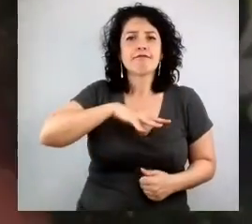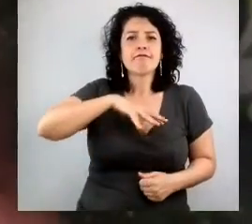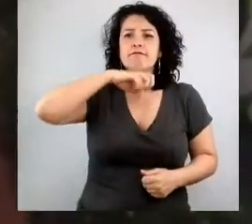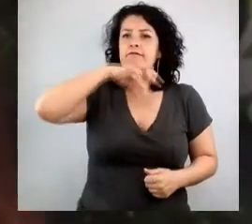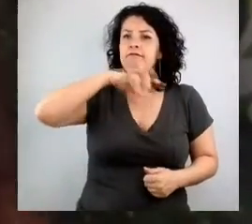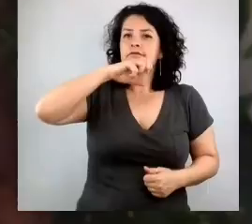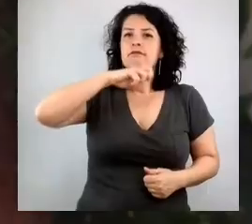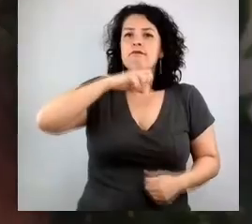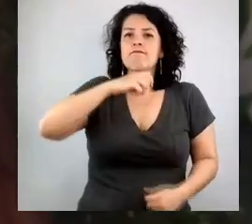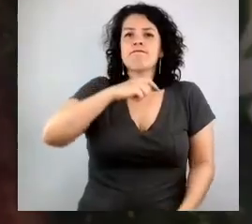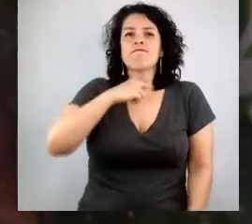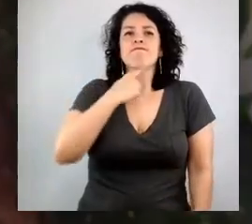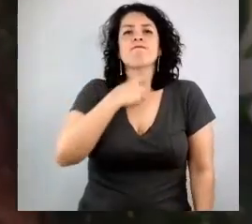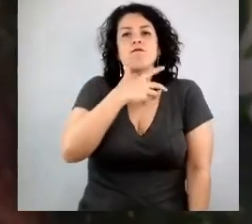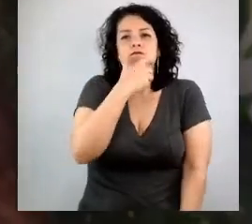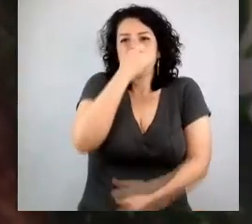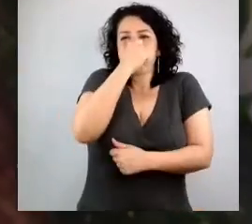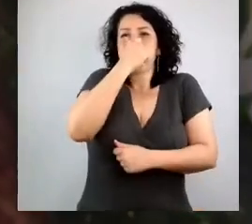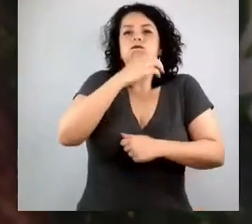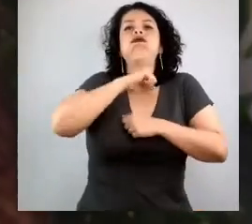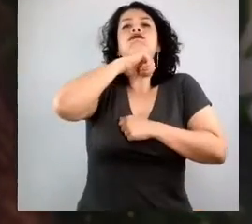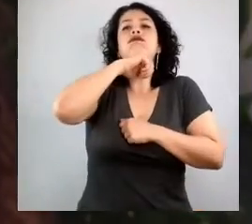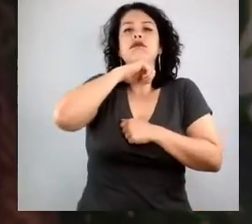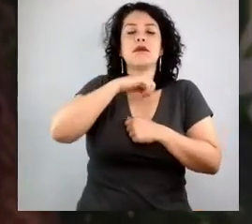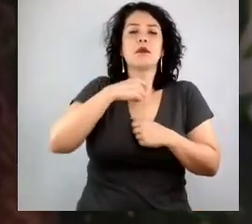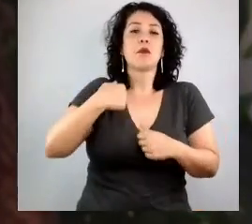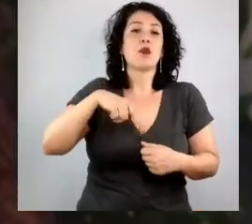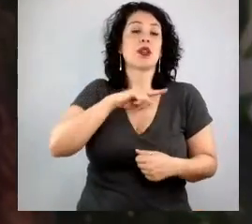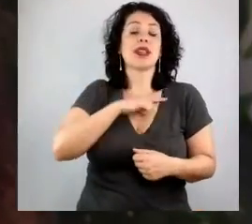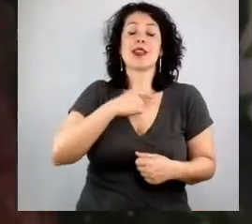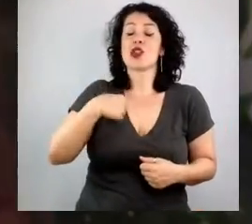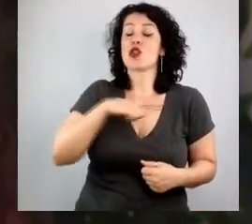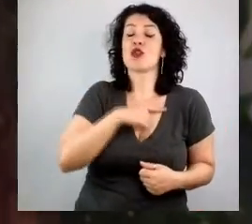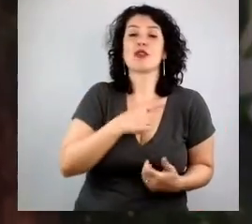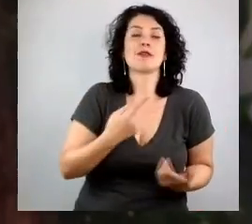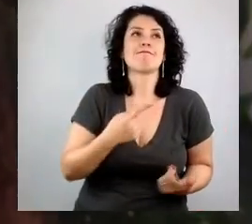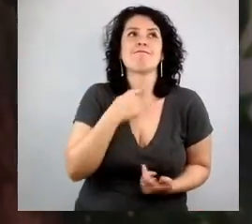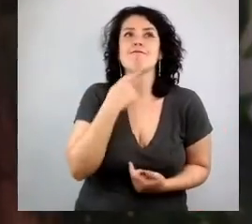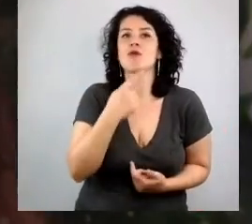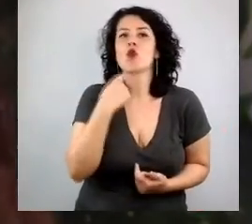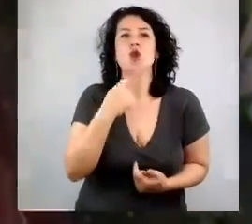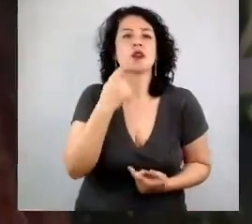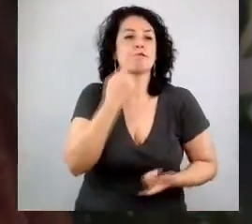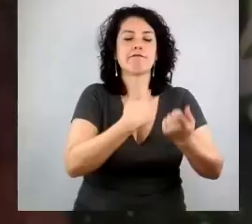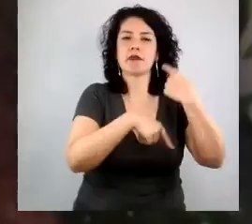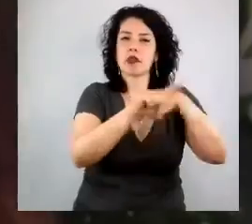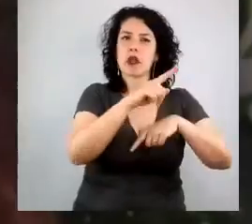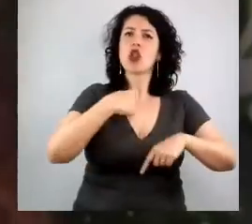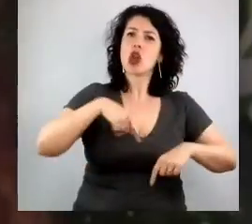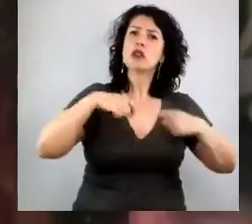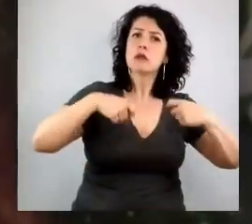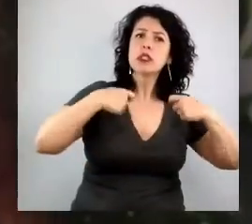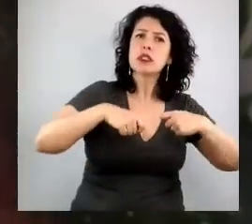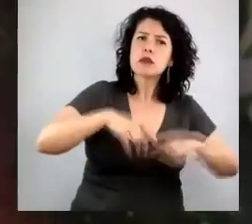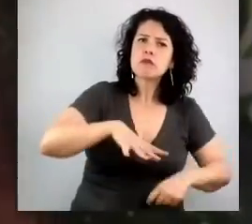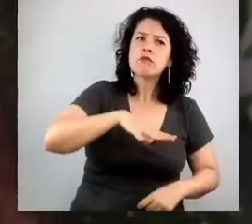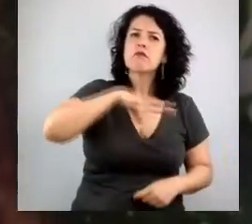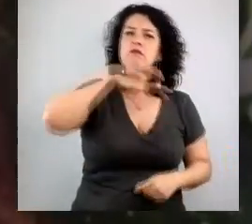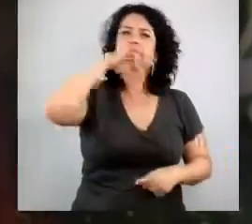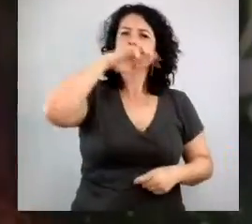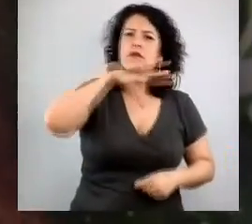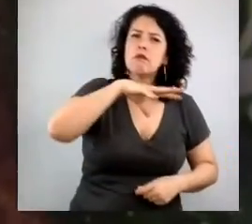que não vai ser mais tolerado. A gente vai respirar, não é nem mais que a gente precisa respirar, a gente